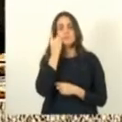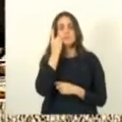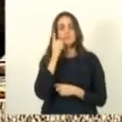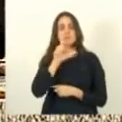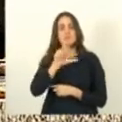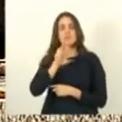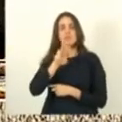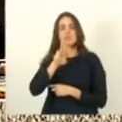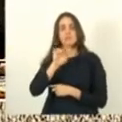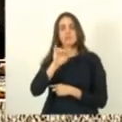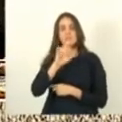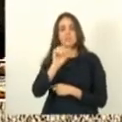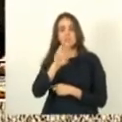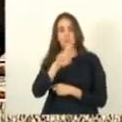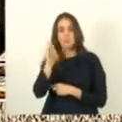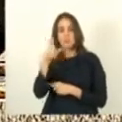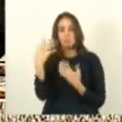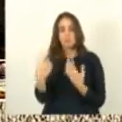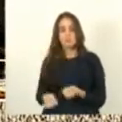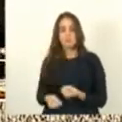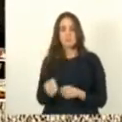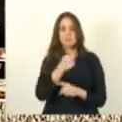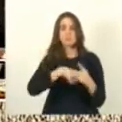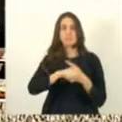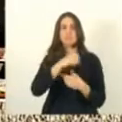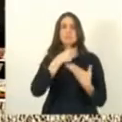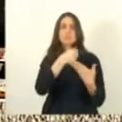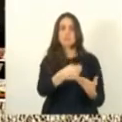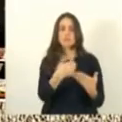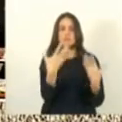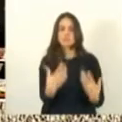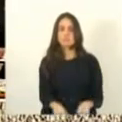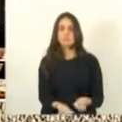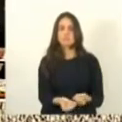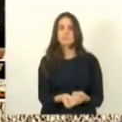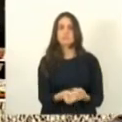Luiz Durão, concorda? Assistente social.